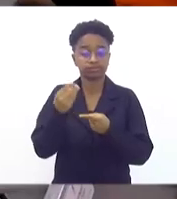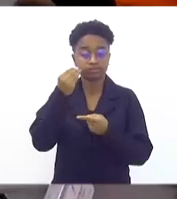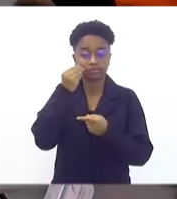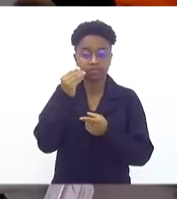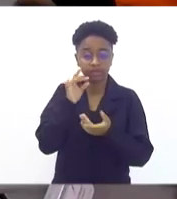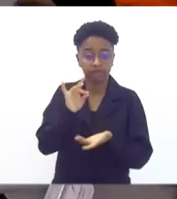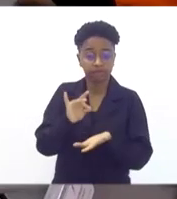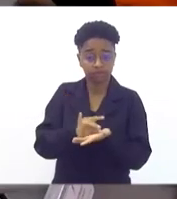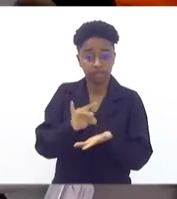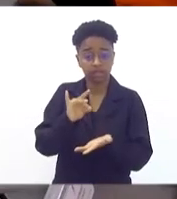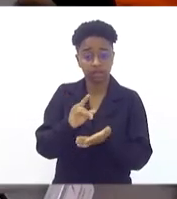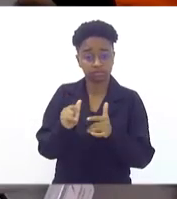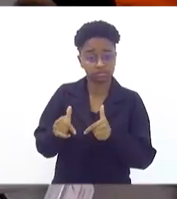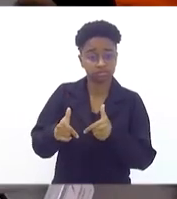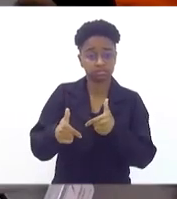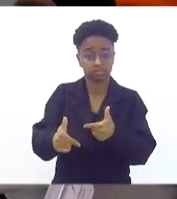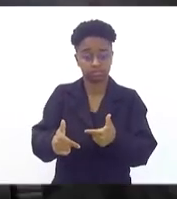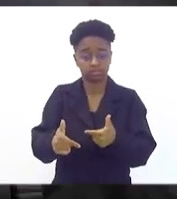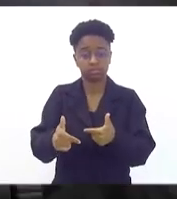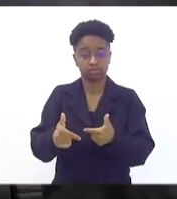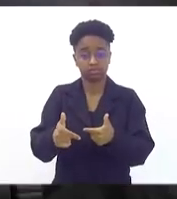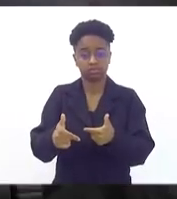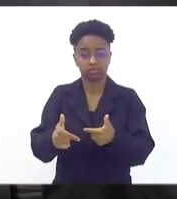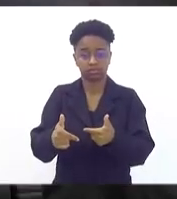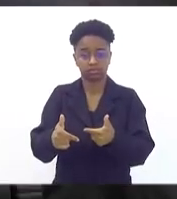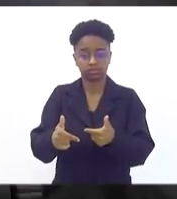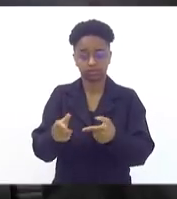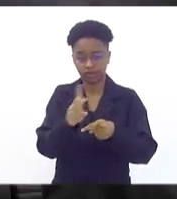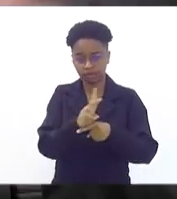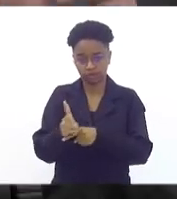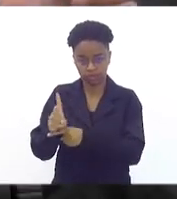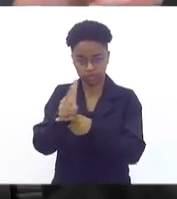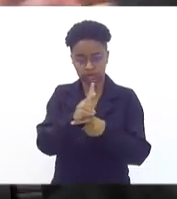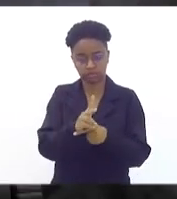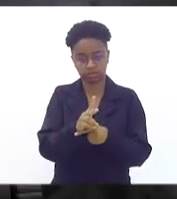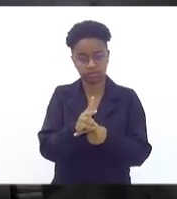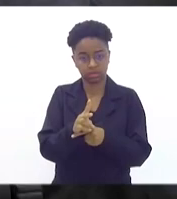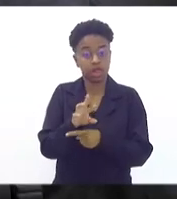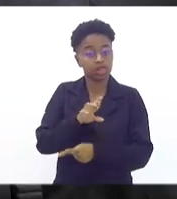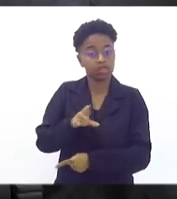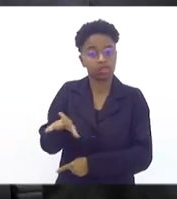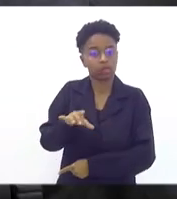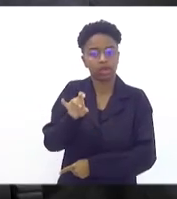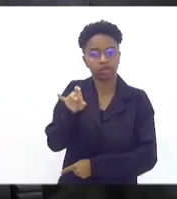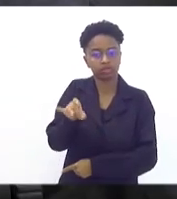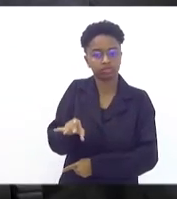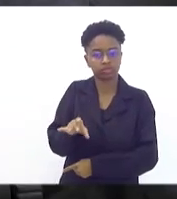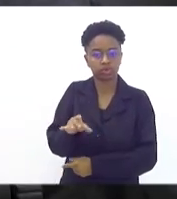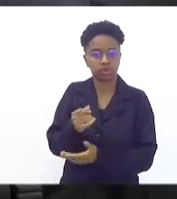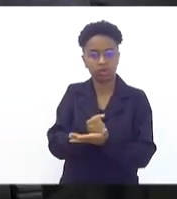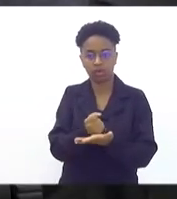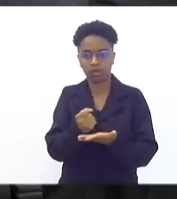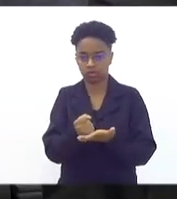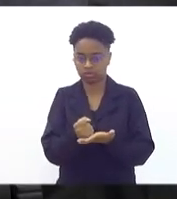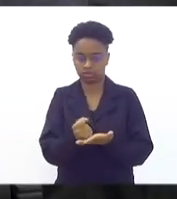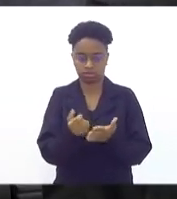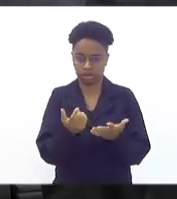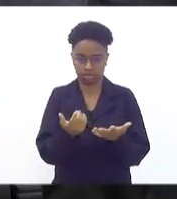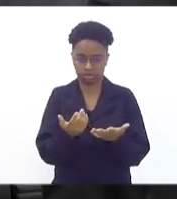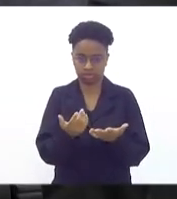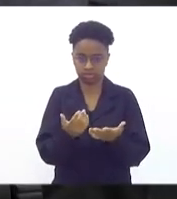efetivamente atuar como um poder fiscalizatório não só é como alguns contratos estão tendo